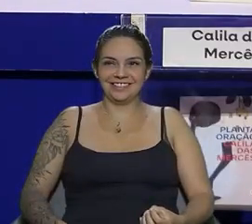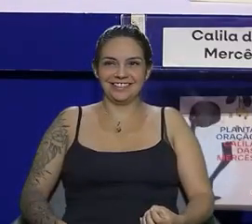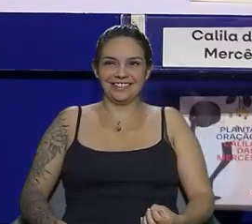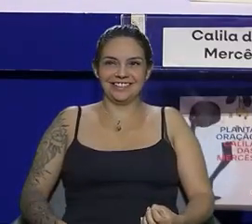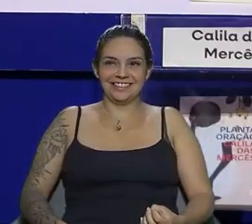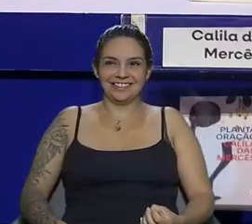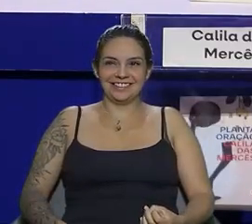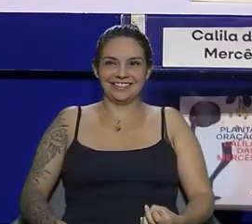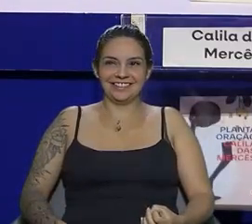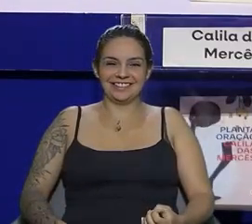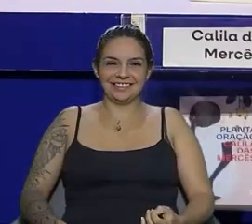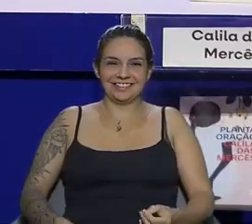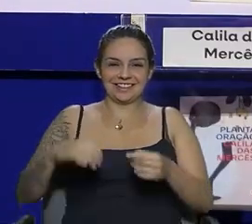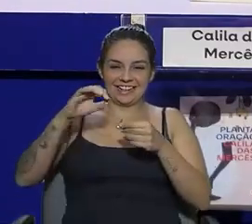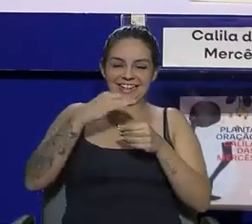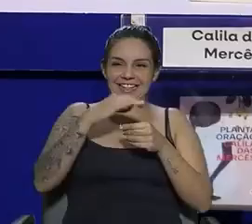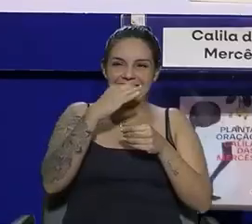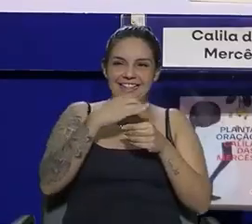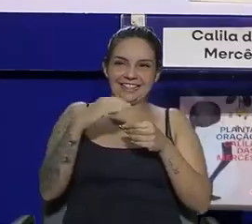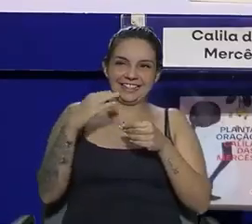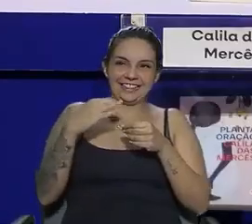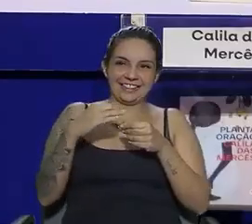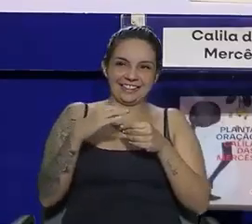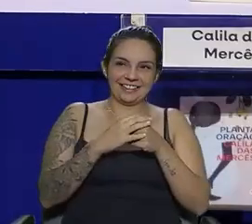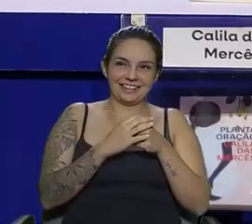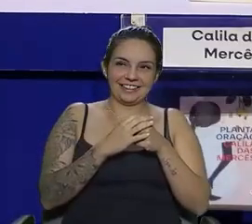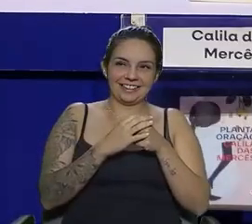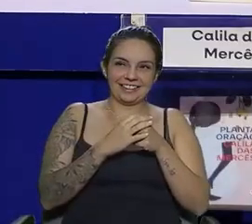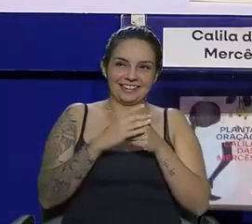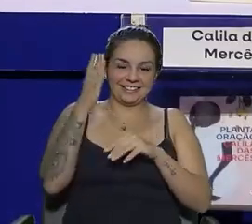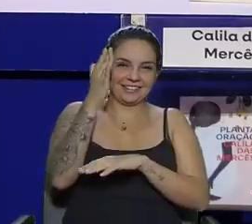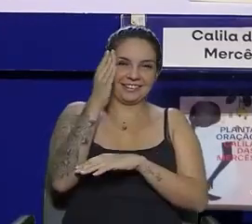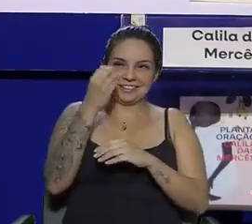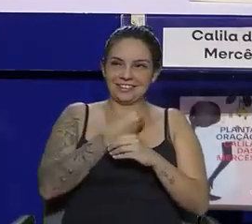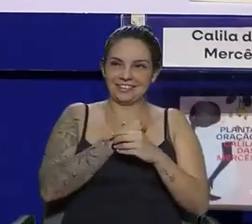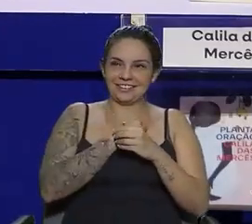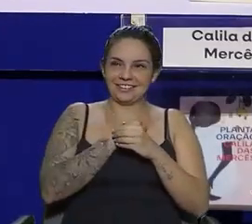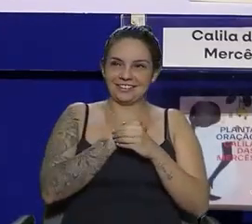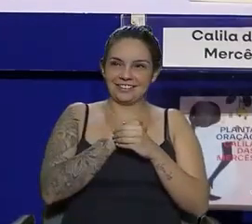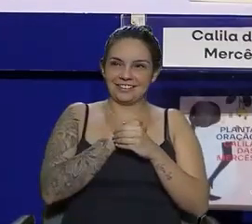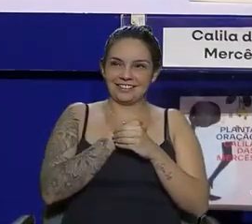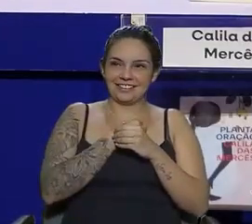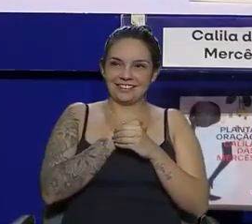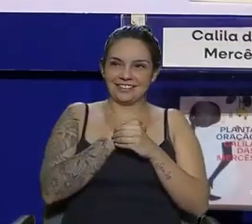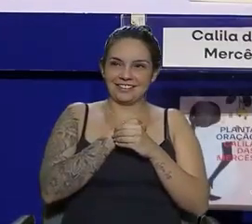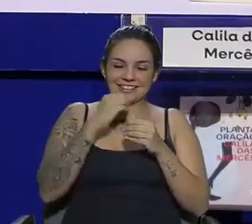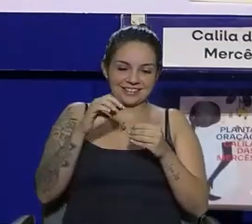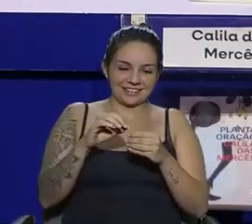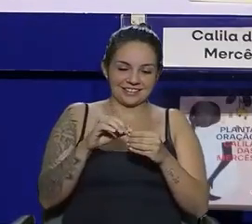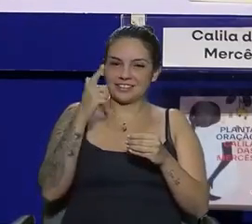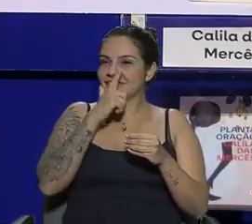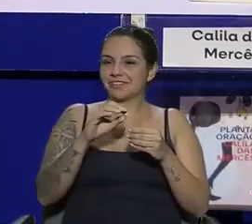Aí eu fui atrás de uma linha, de uma agulha, na recepção, aí eles me deram, mas eu cheguei no quarto,